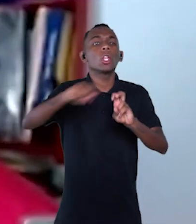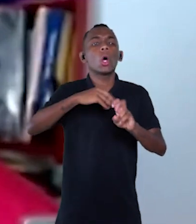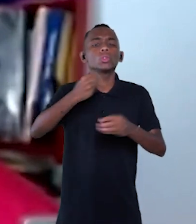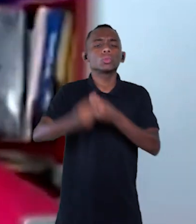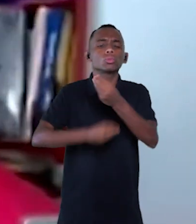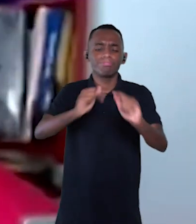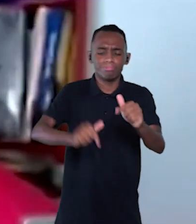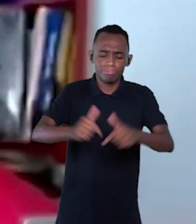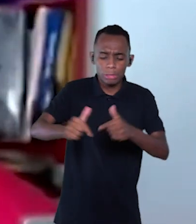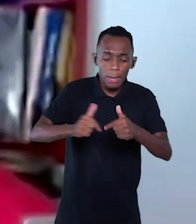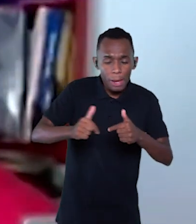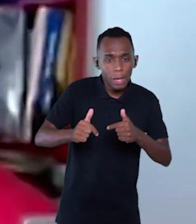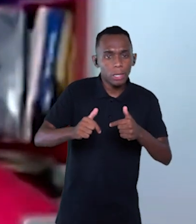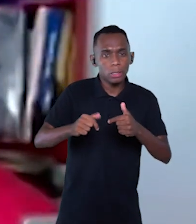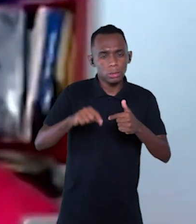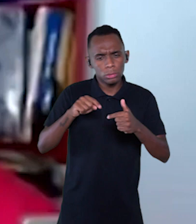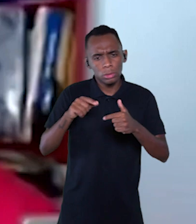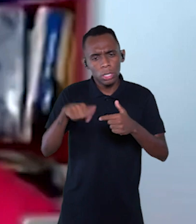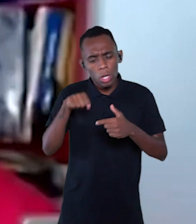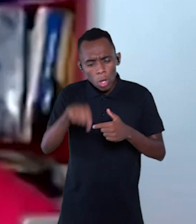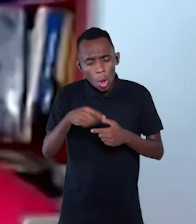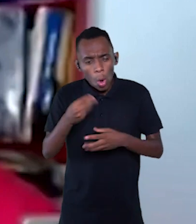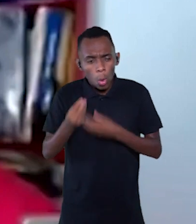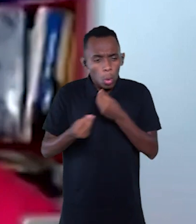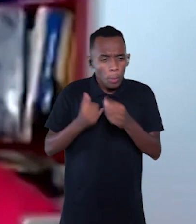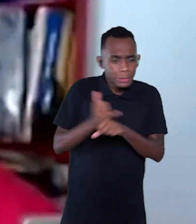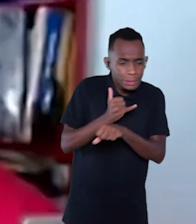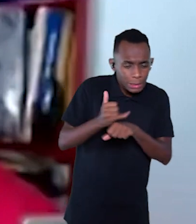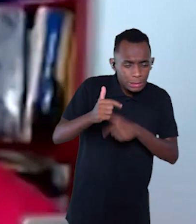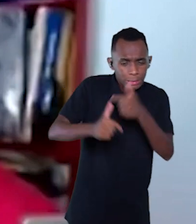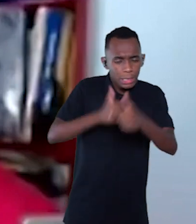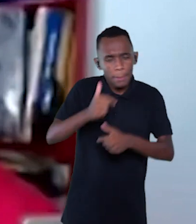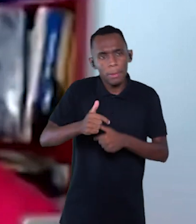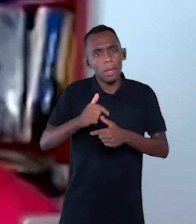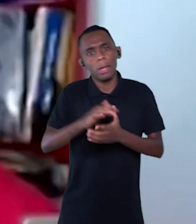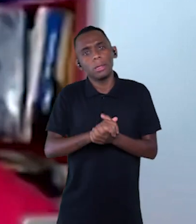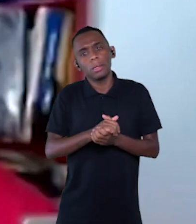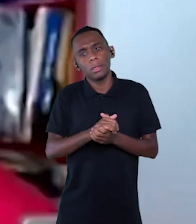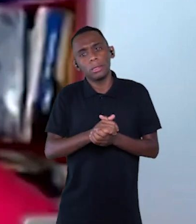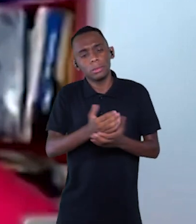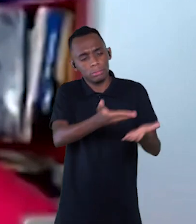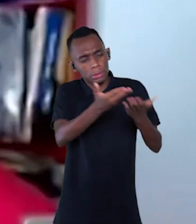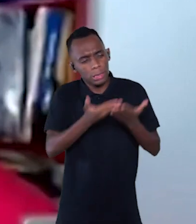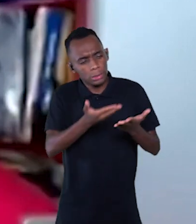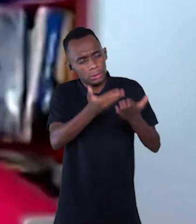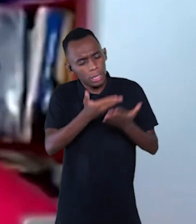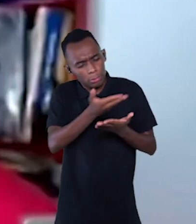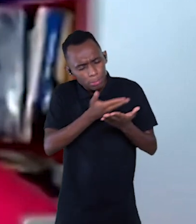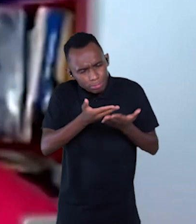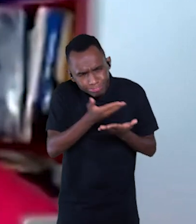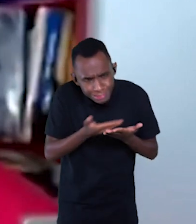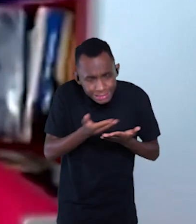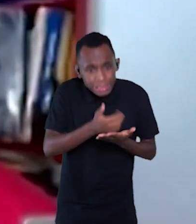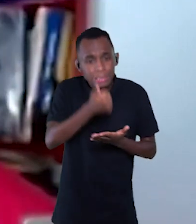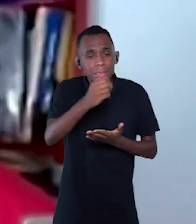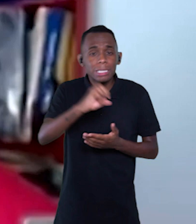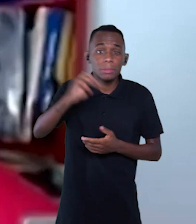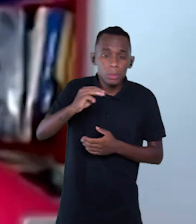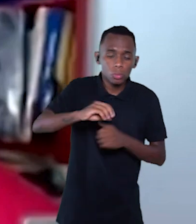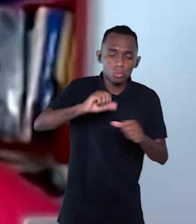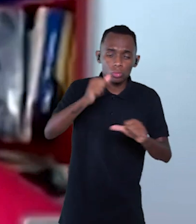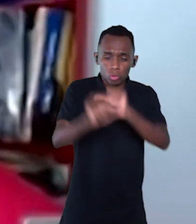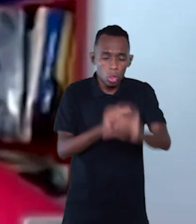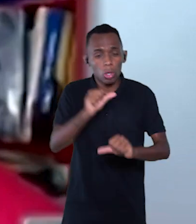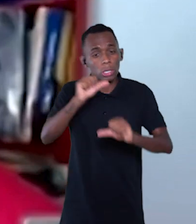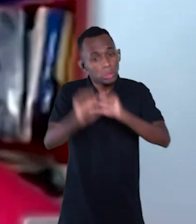condições de trabalho. Será que a forma como a gente trabalha, tendo que atender uma pessoa a cada 10 minutos, uma pessoa a cada 20 minutos, ou